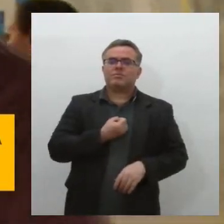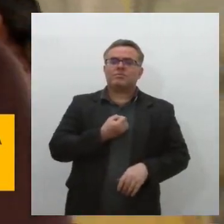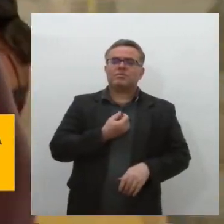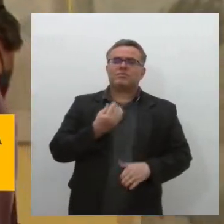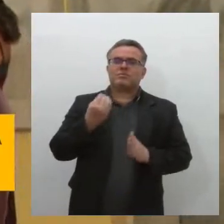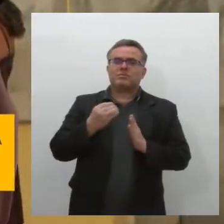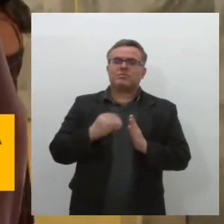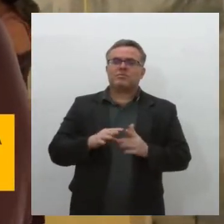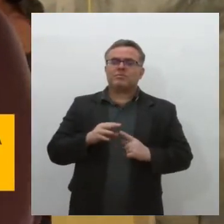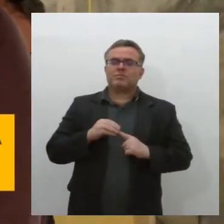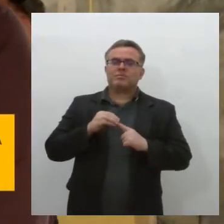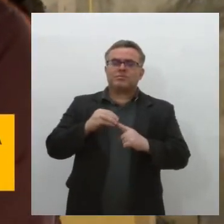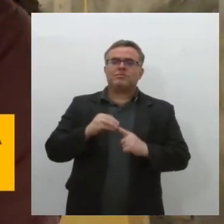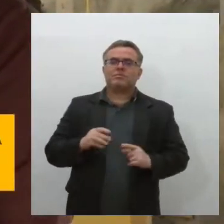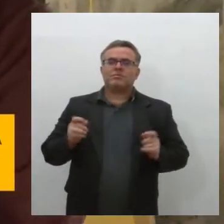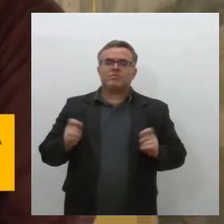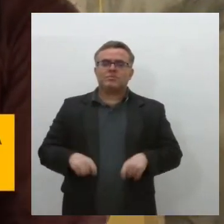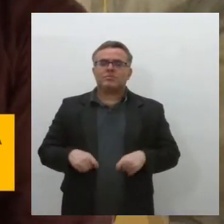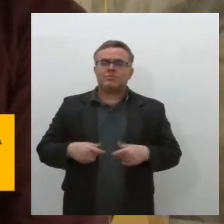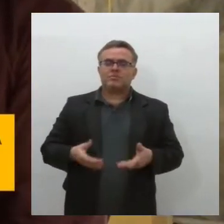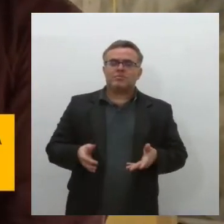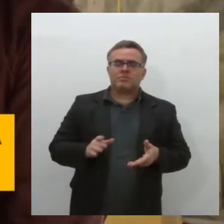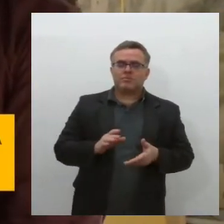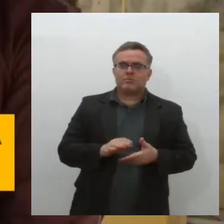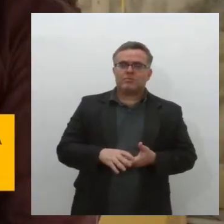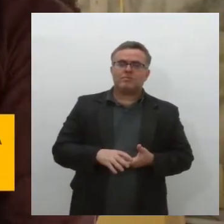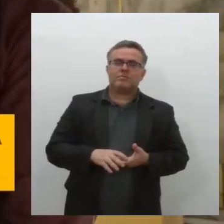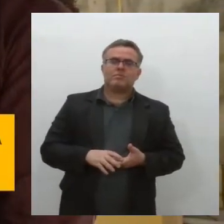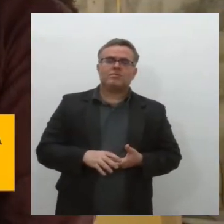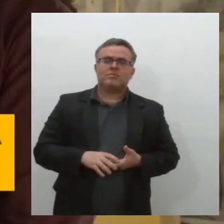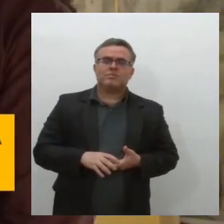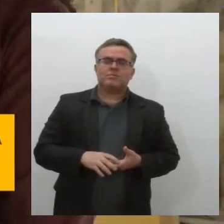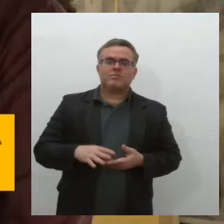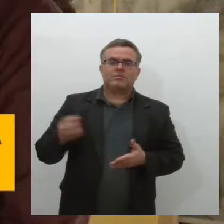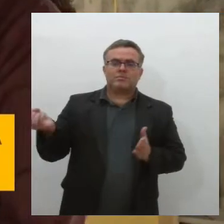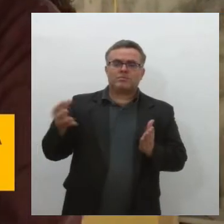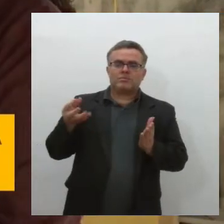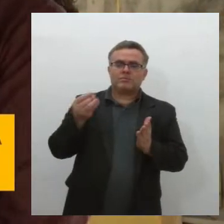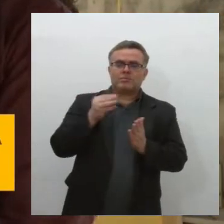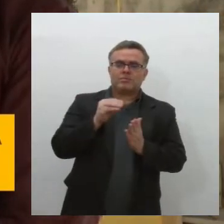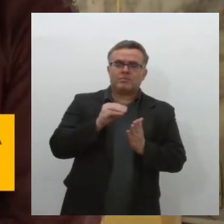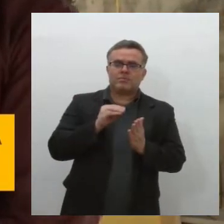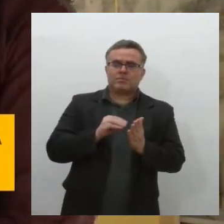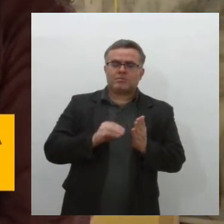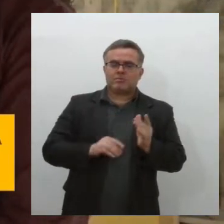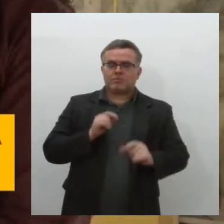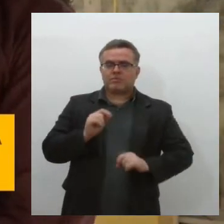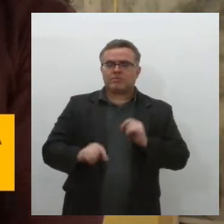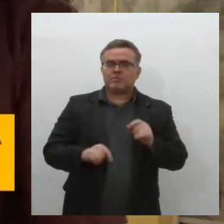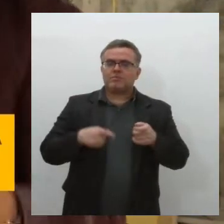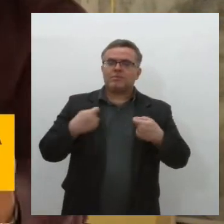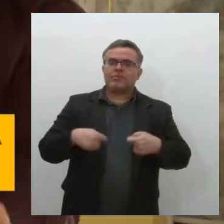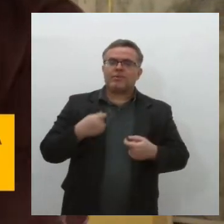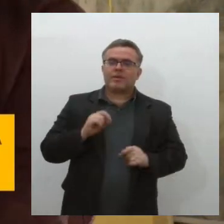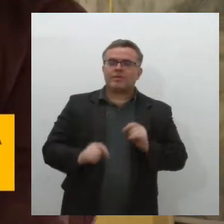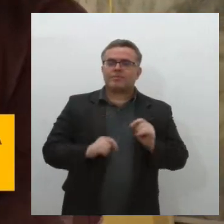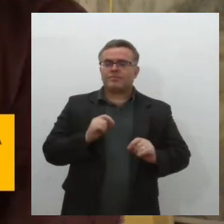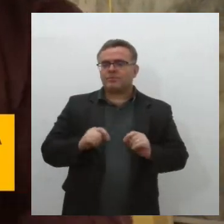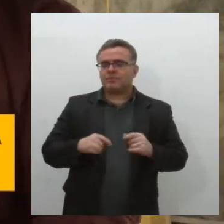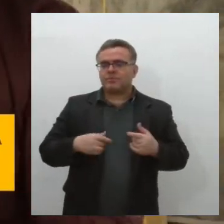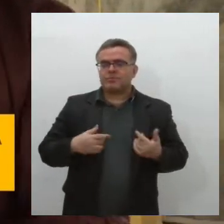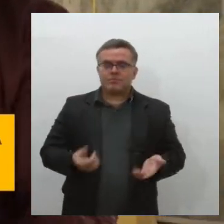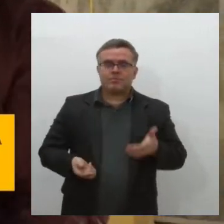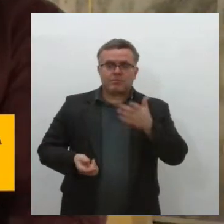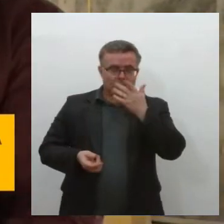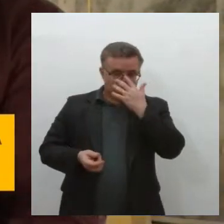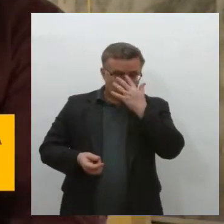Certo. Né? E no caso, para alguma atualização ou retificação, correção de dados? Exatamente. Para efeito de